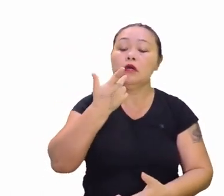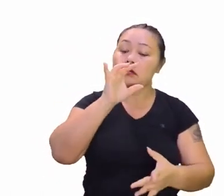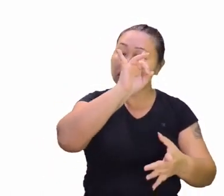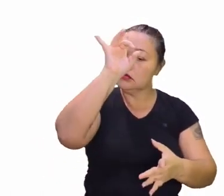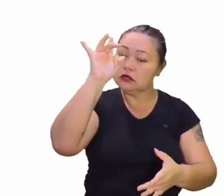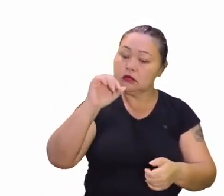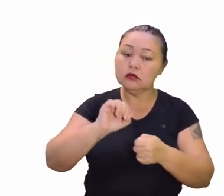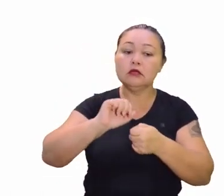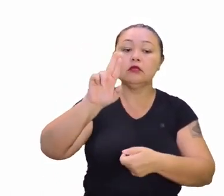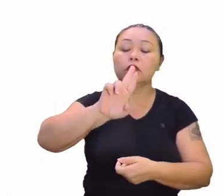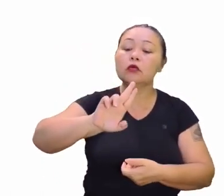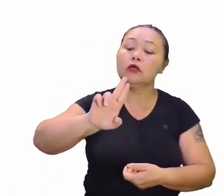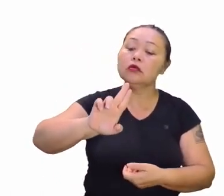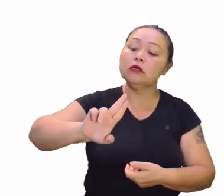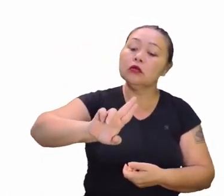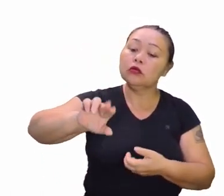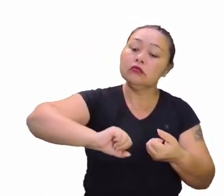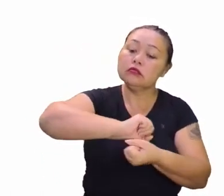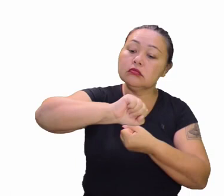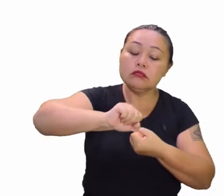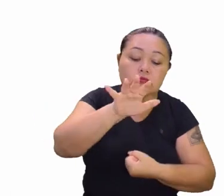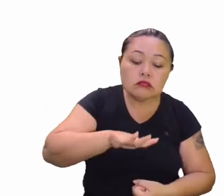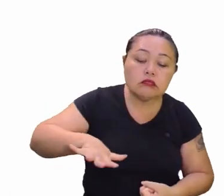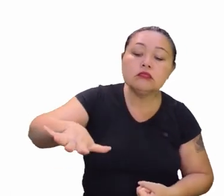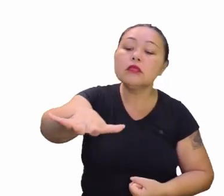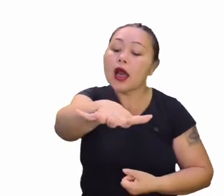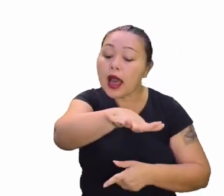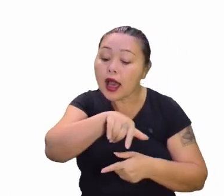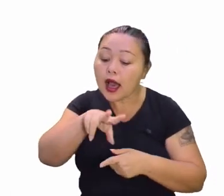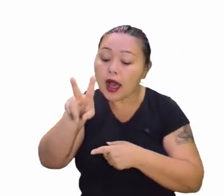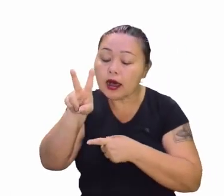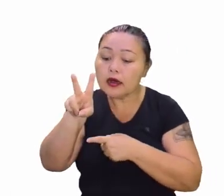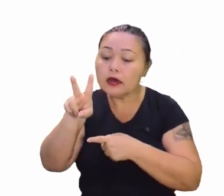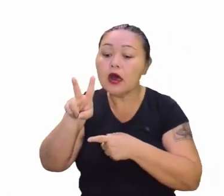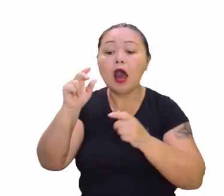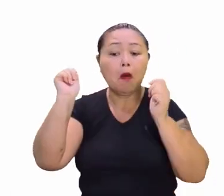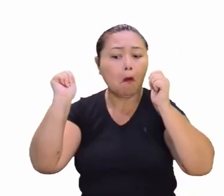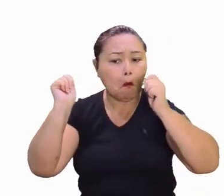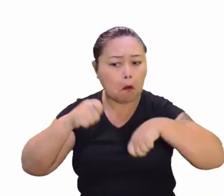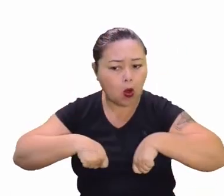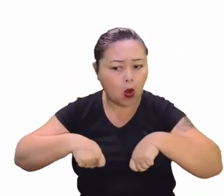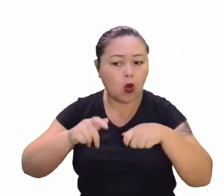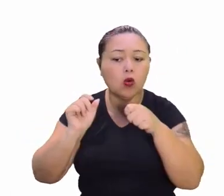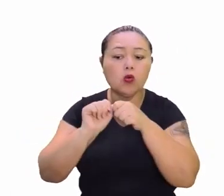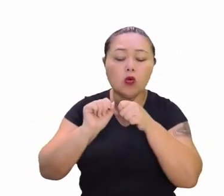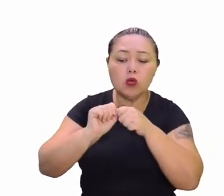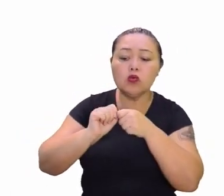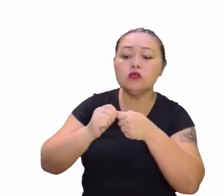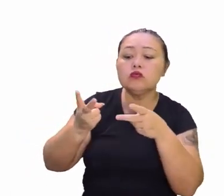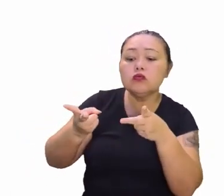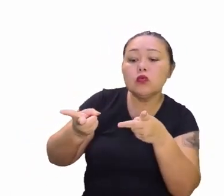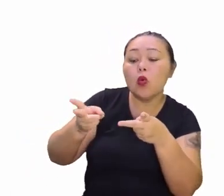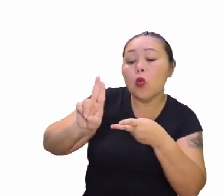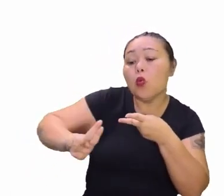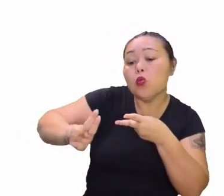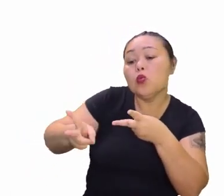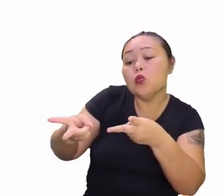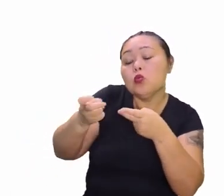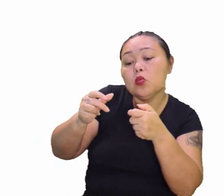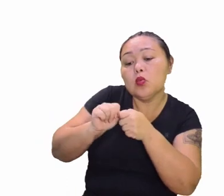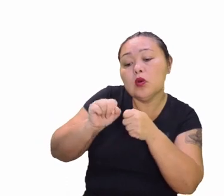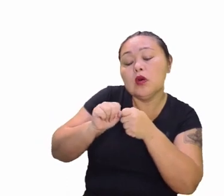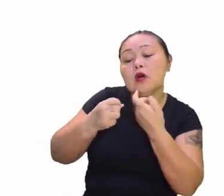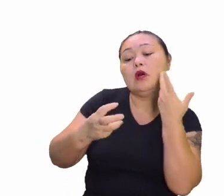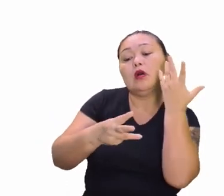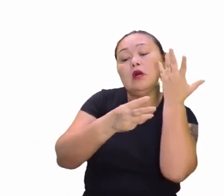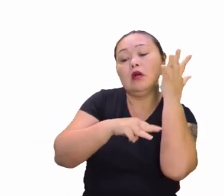E de uso sustentável é a área que pode ser permitido o uso sustentável dos recursos naturais, como, por exemplo, a